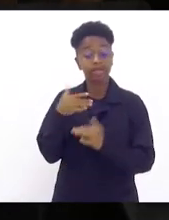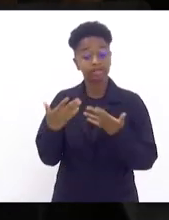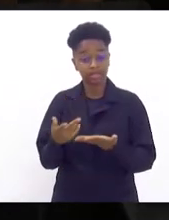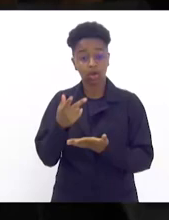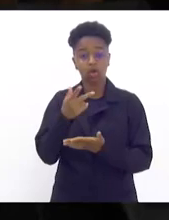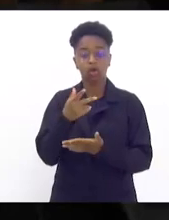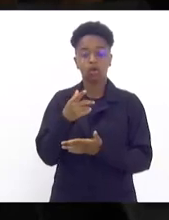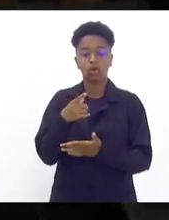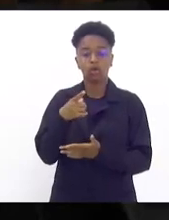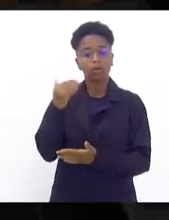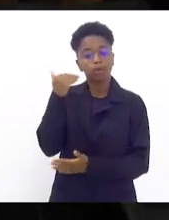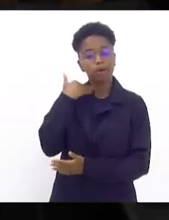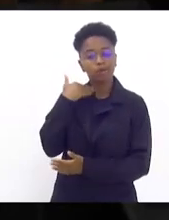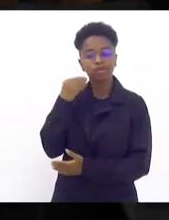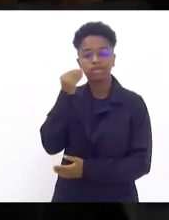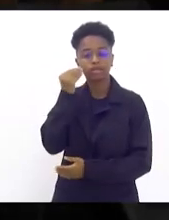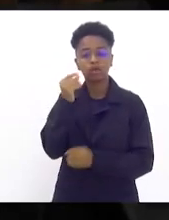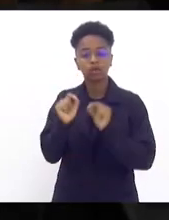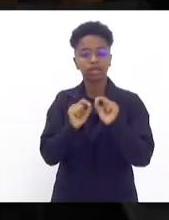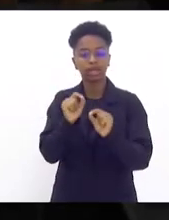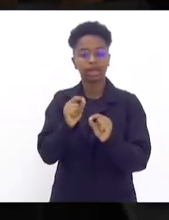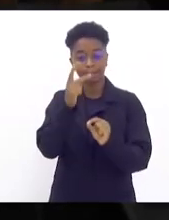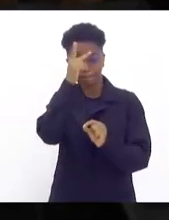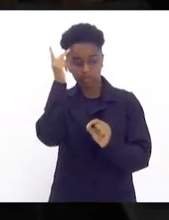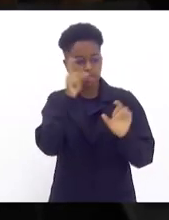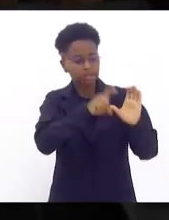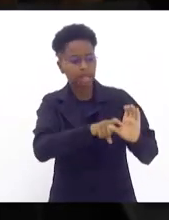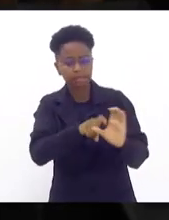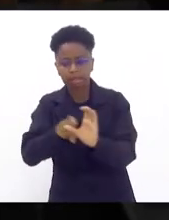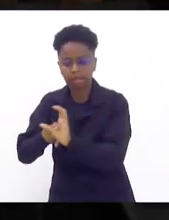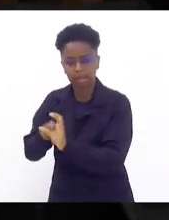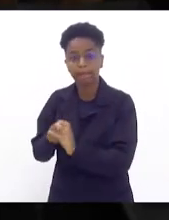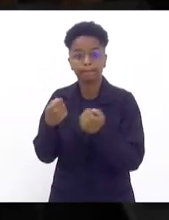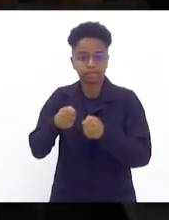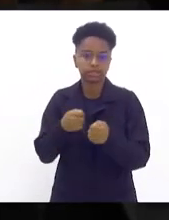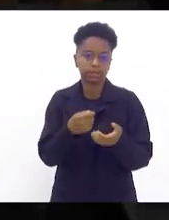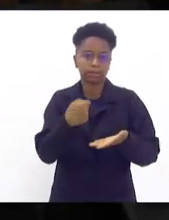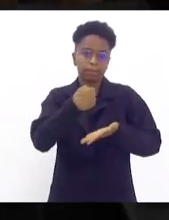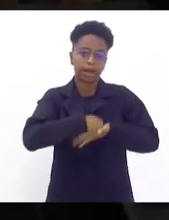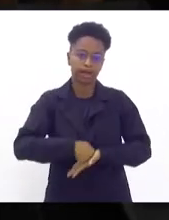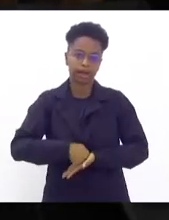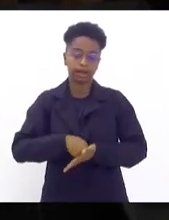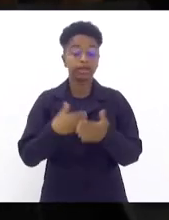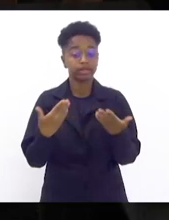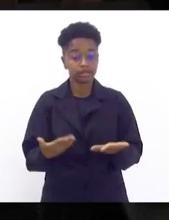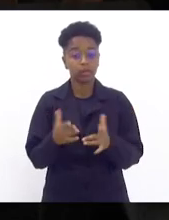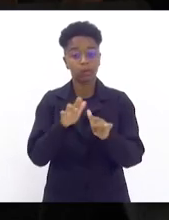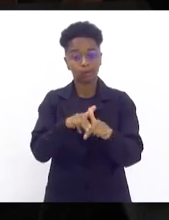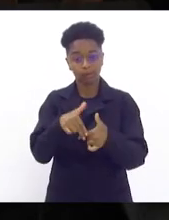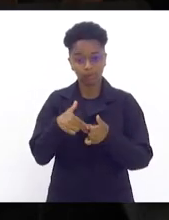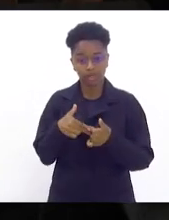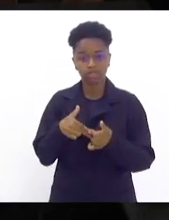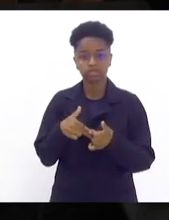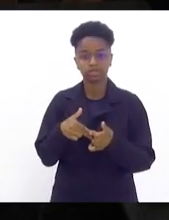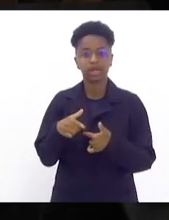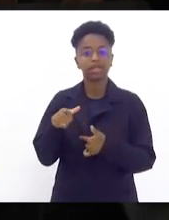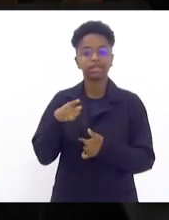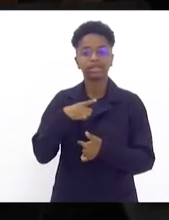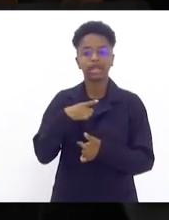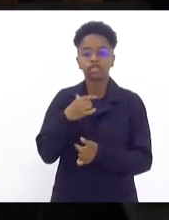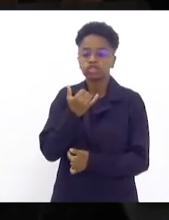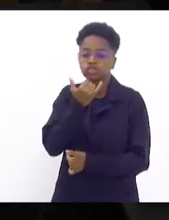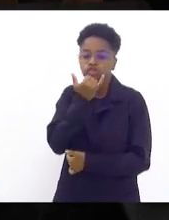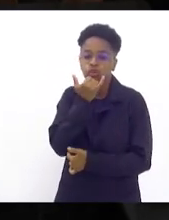por causa das crises, dos seus devedores. Então, usaram isso como